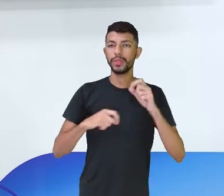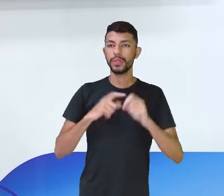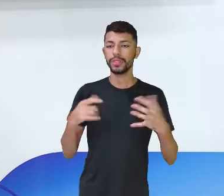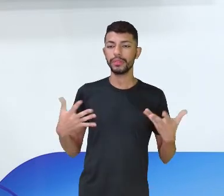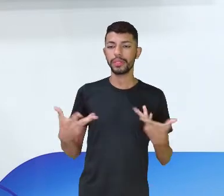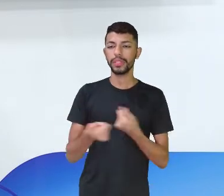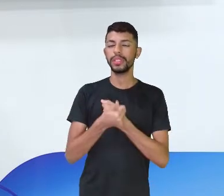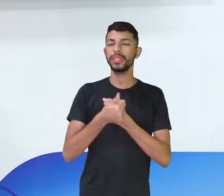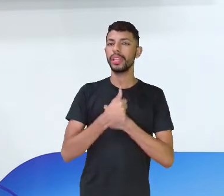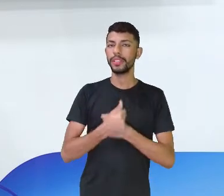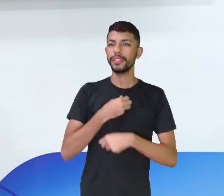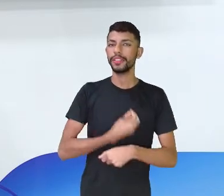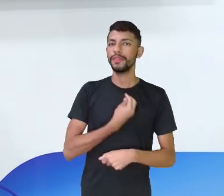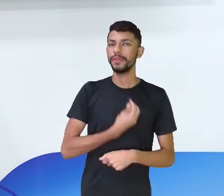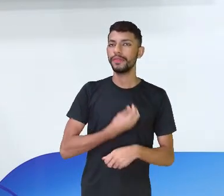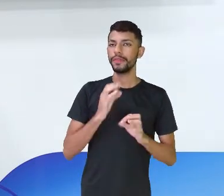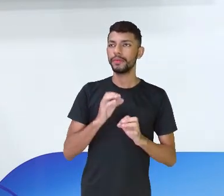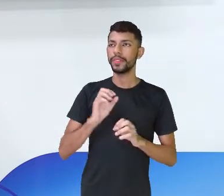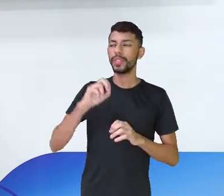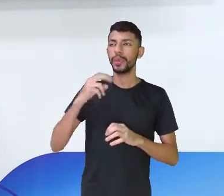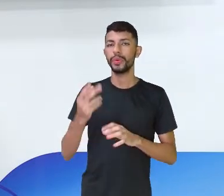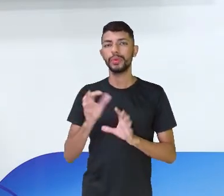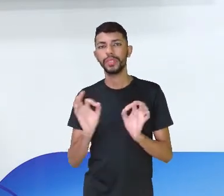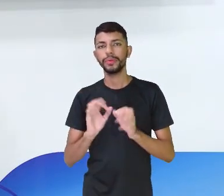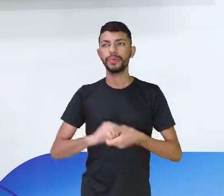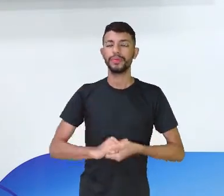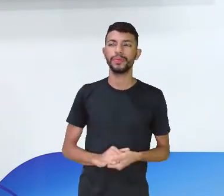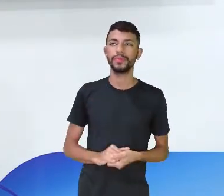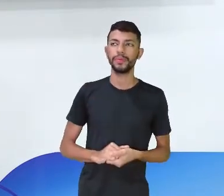engaje nesse conceito de qualidade de vida ou não.